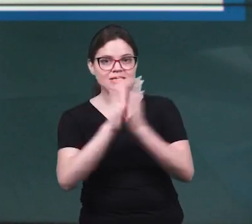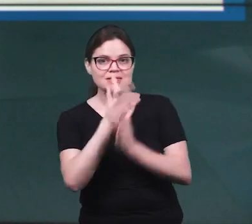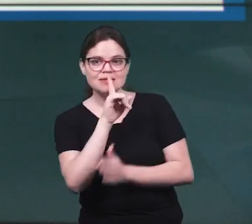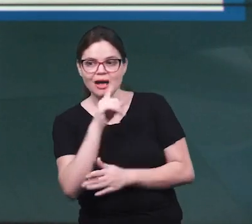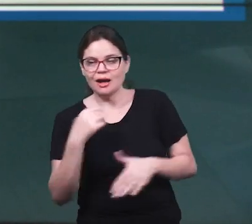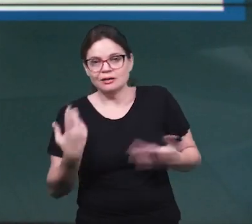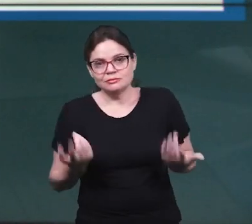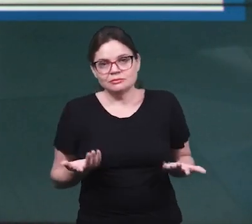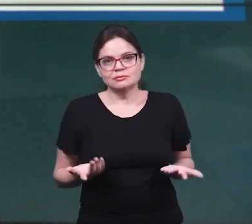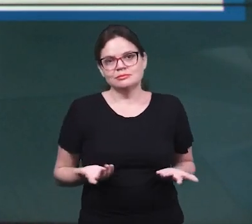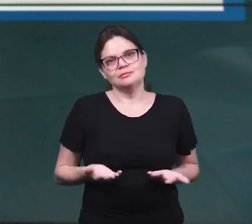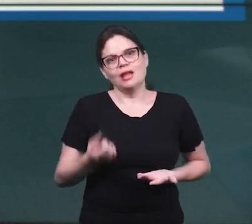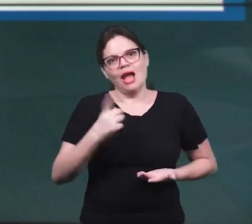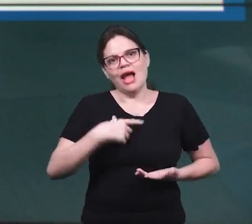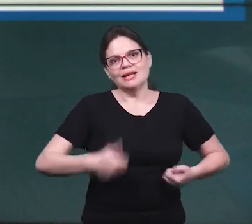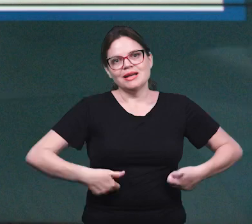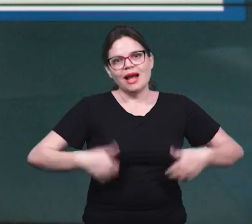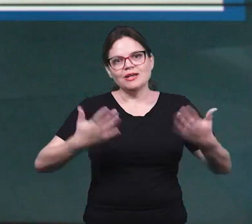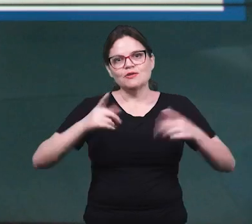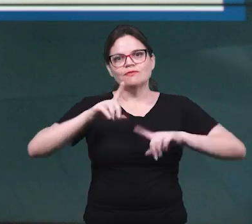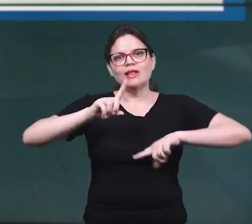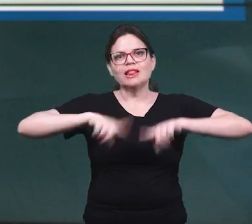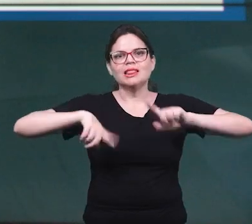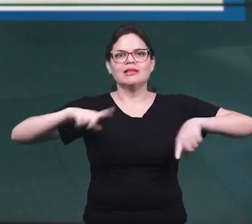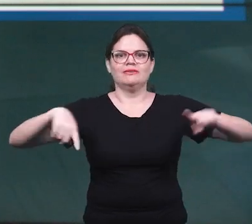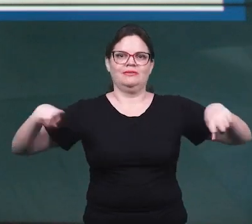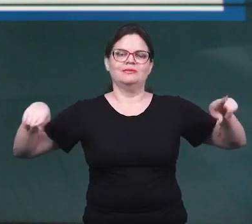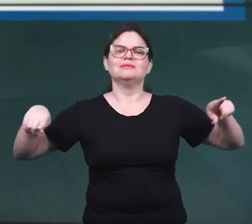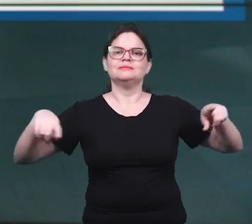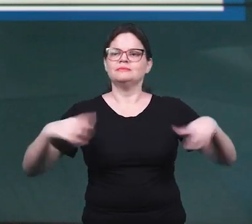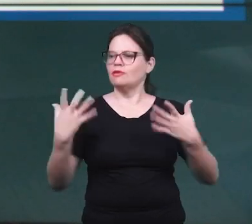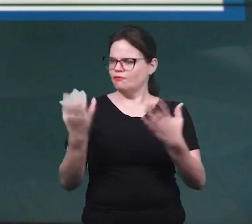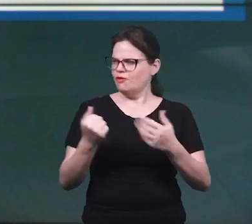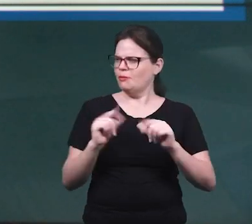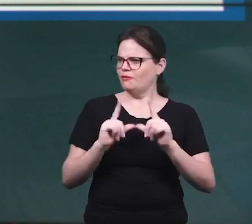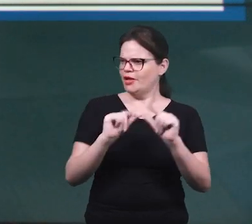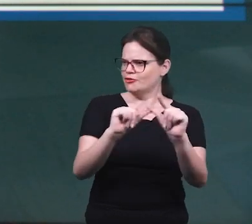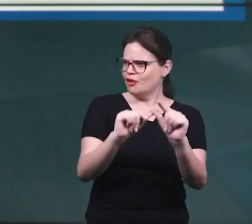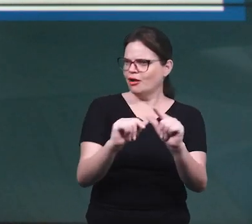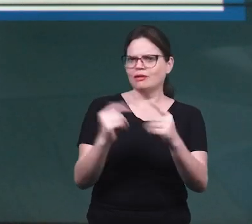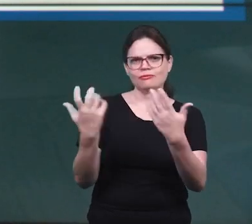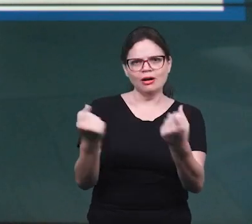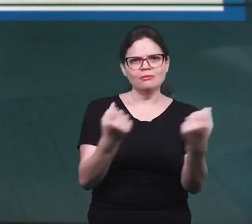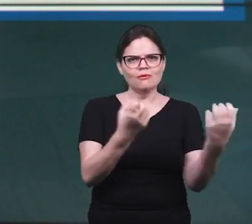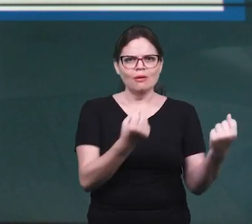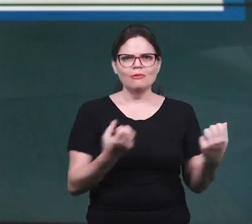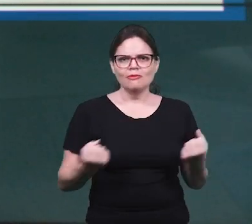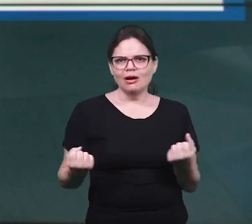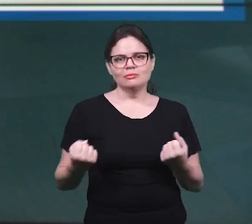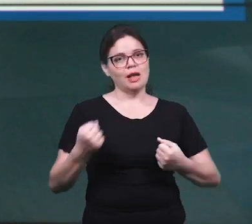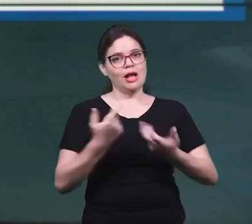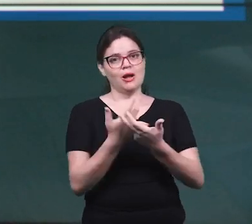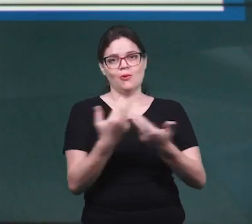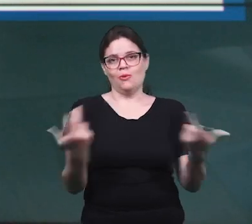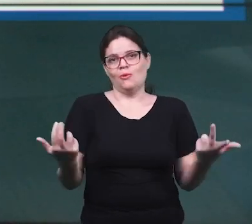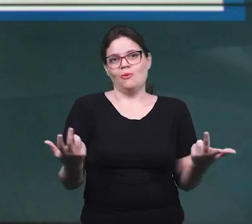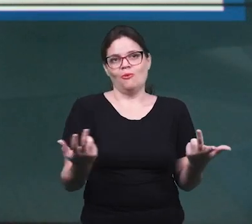aniversário. Vamos fazer uma viagem. Enfim, são coisas